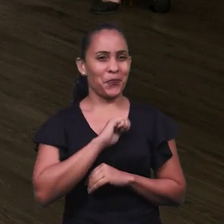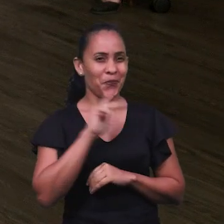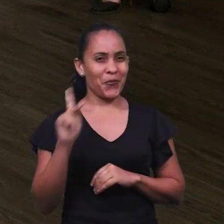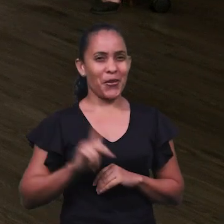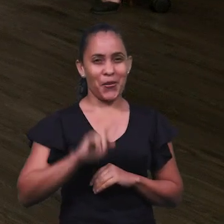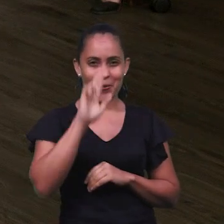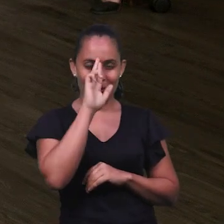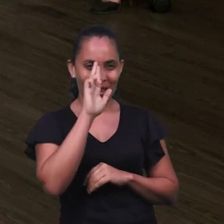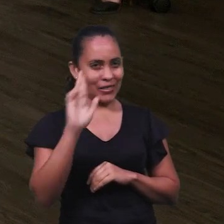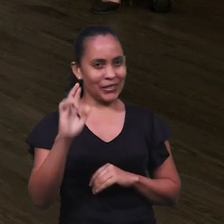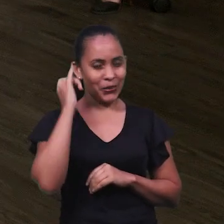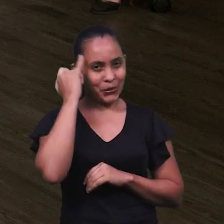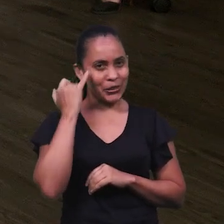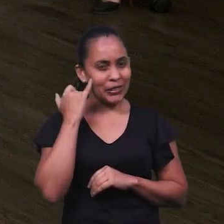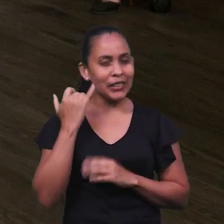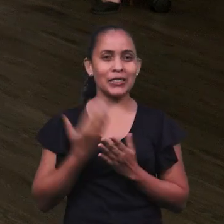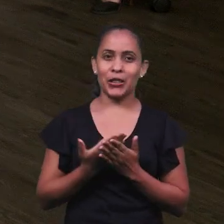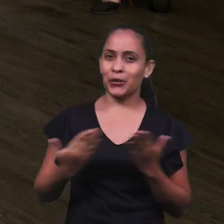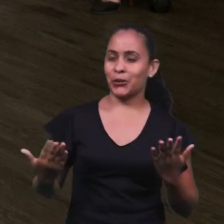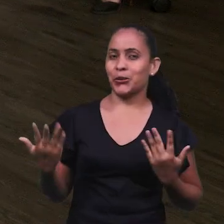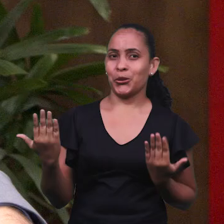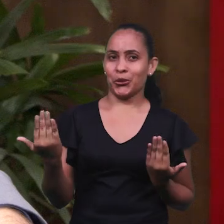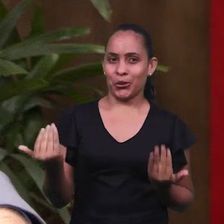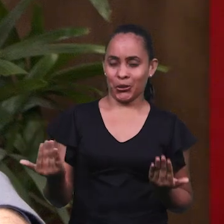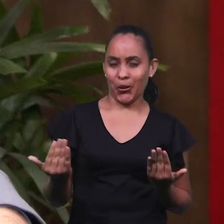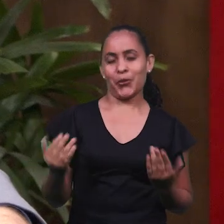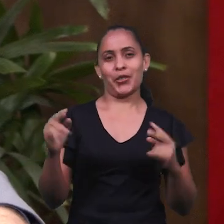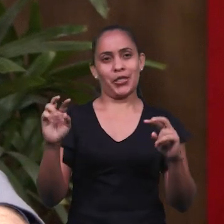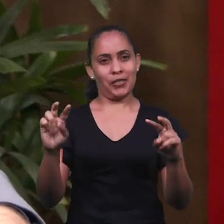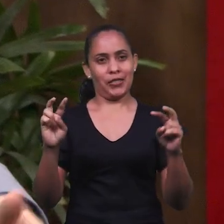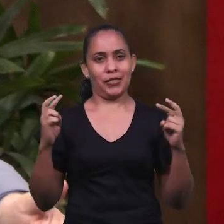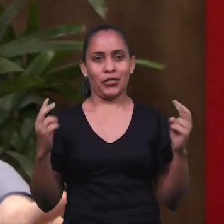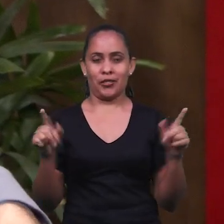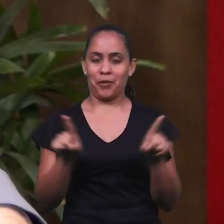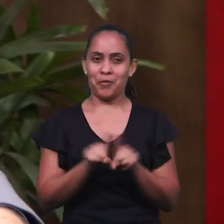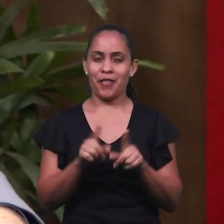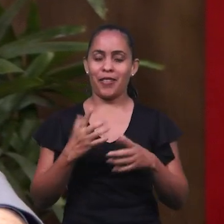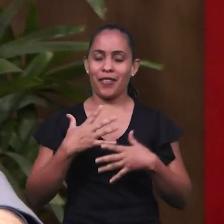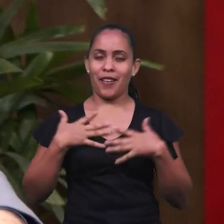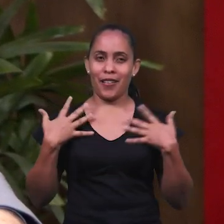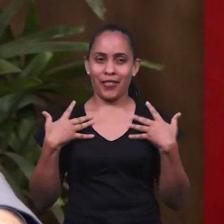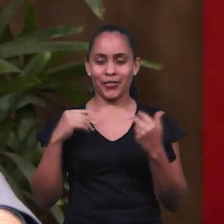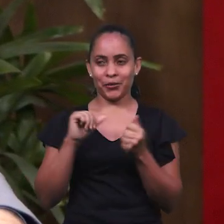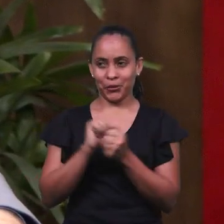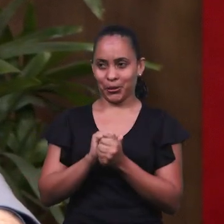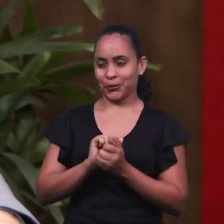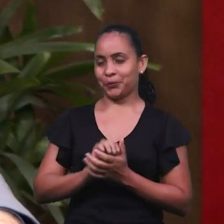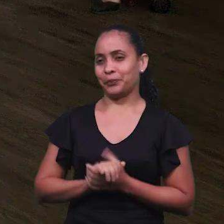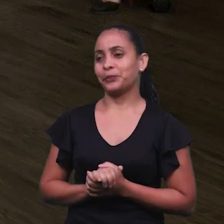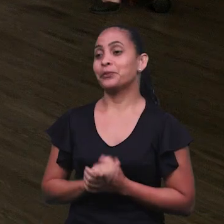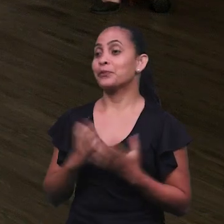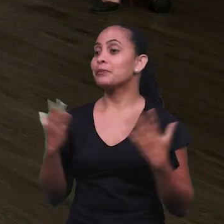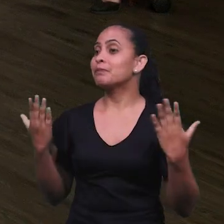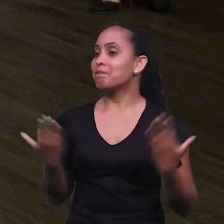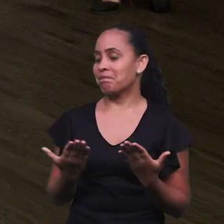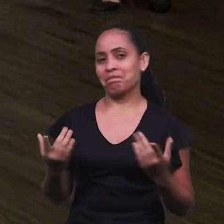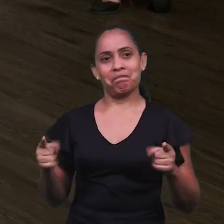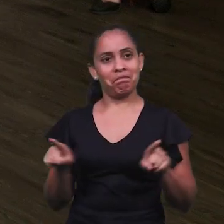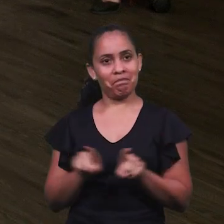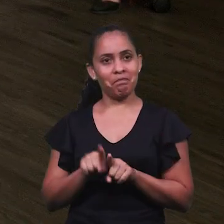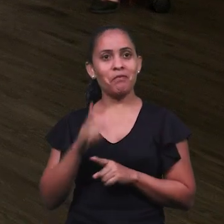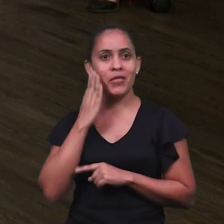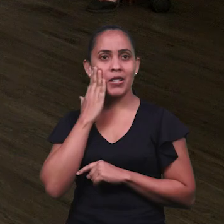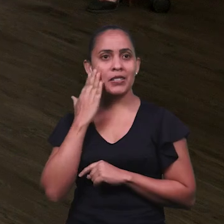Senhor Josias, a paz do Senhor a todos os jovens, aos jovens que nos acompanham. É uma alegria estarmos juntos aqui. Muito bem, agora a gente